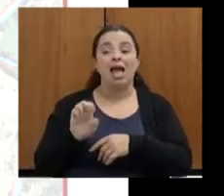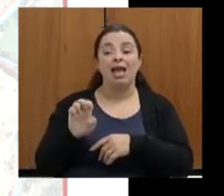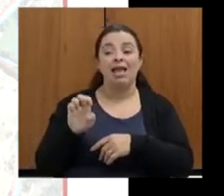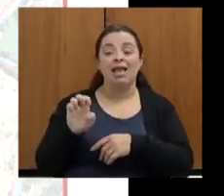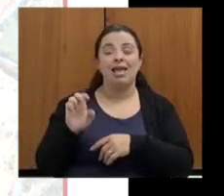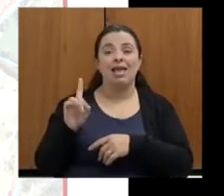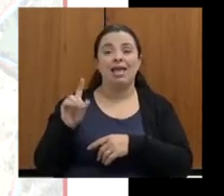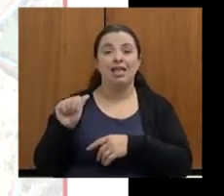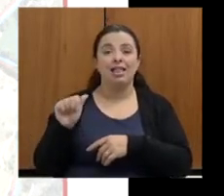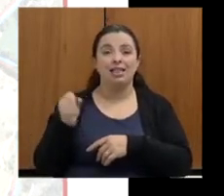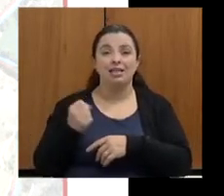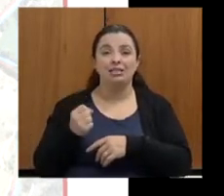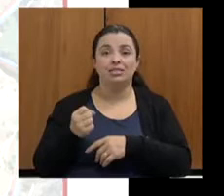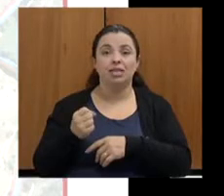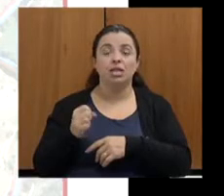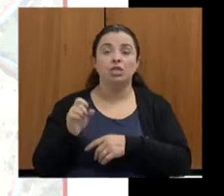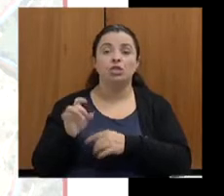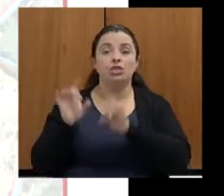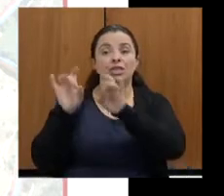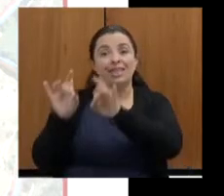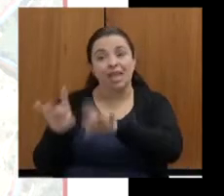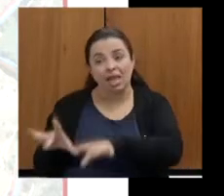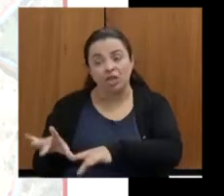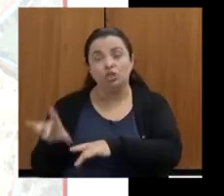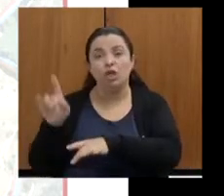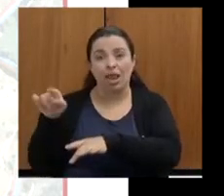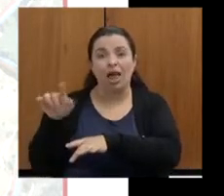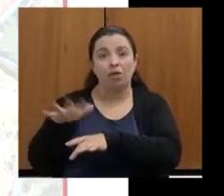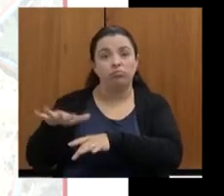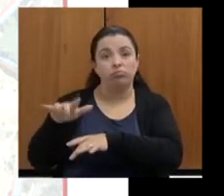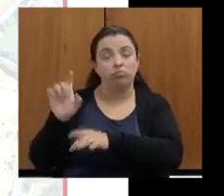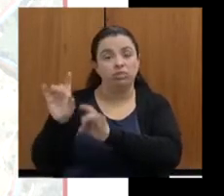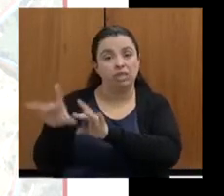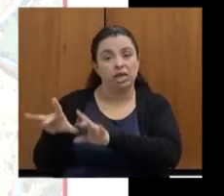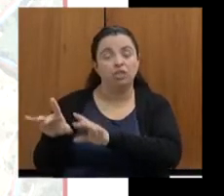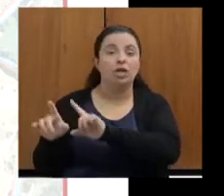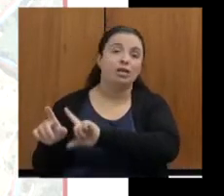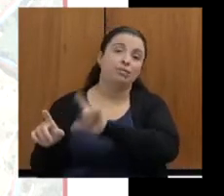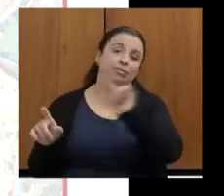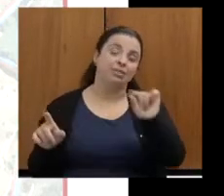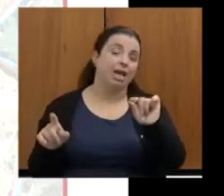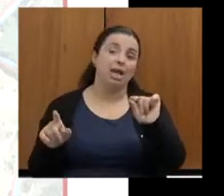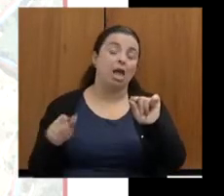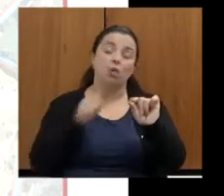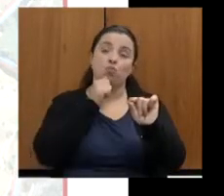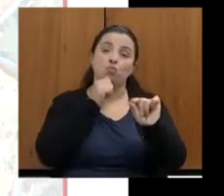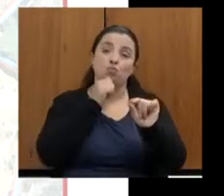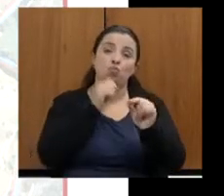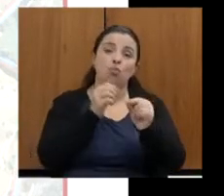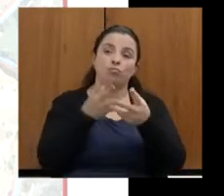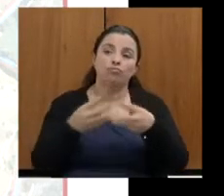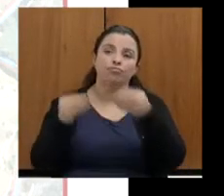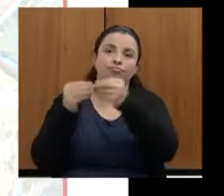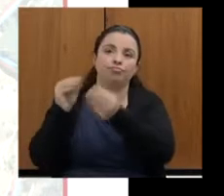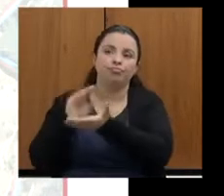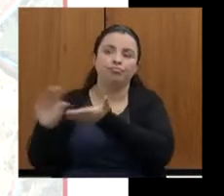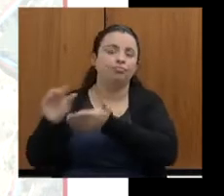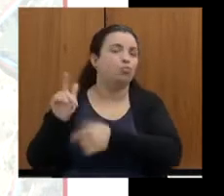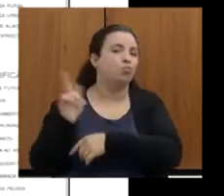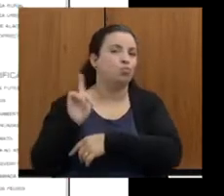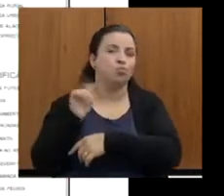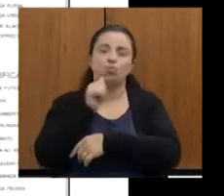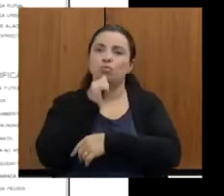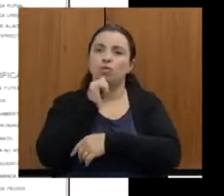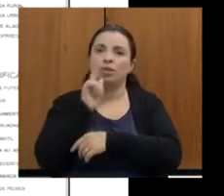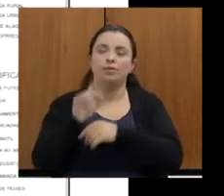não houve sem haver repactuação tem a ver a reparação mas ela sai do território né É pode passar